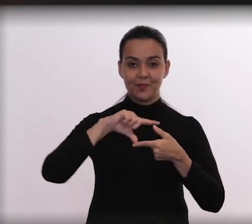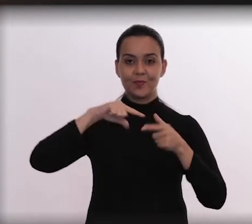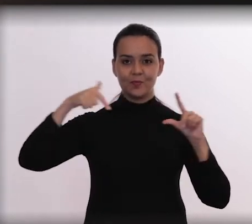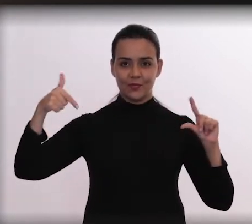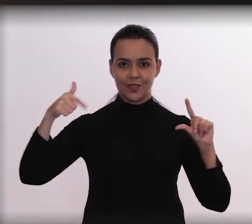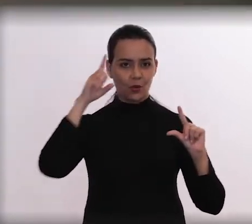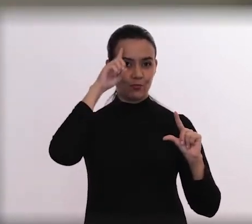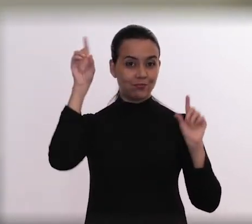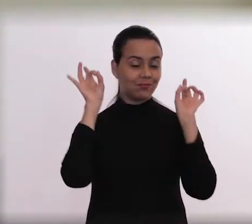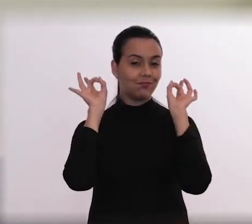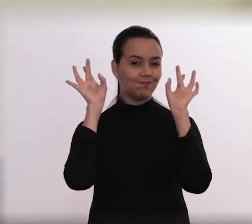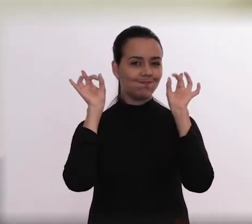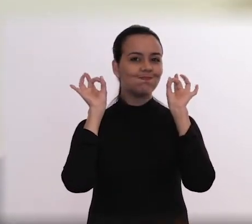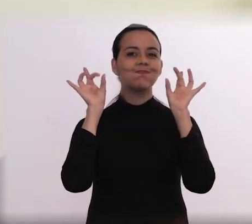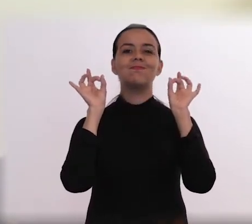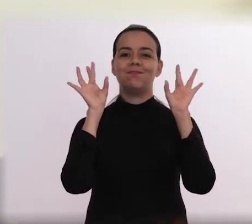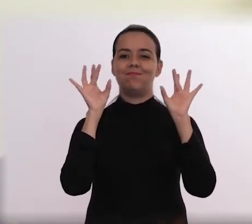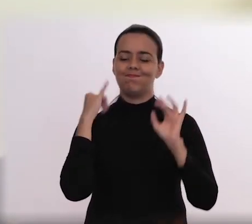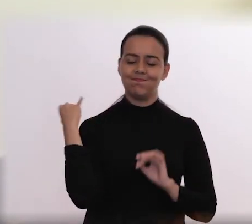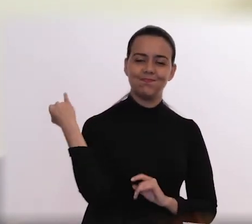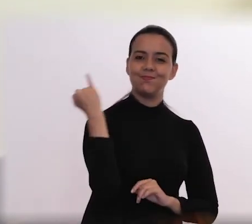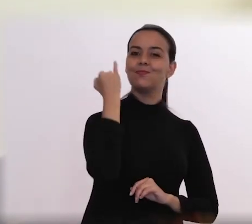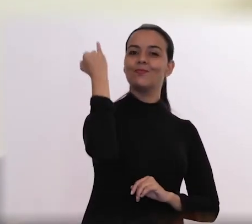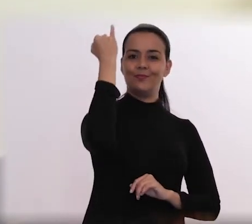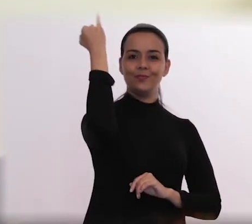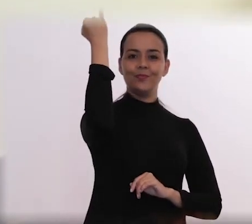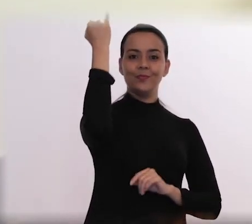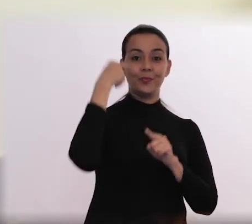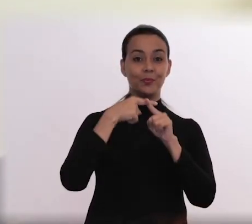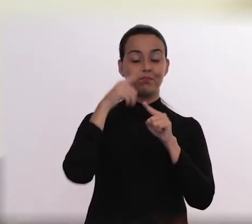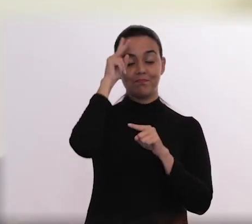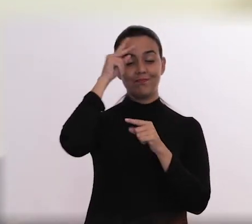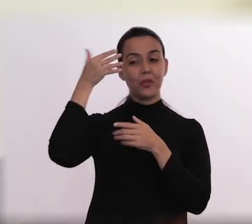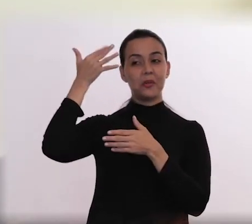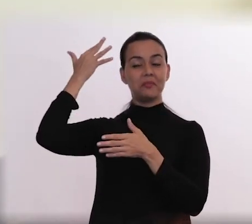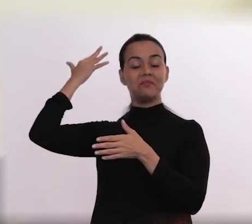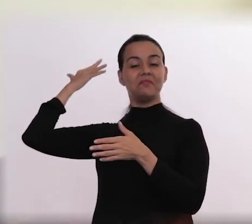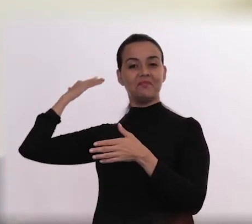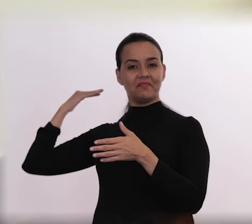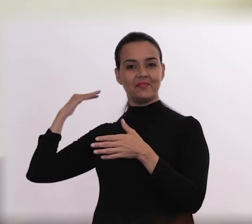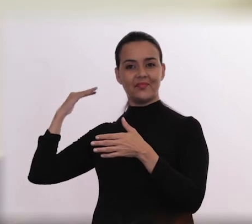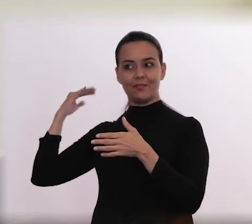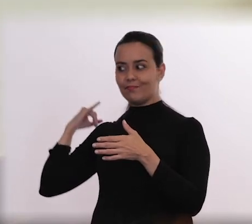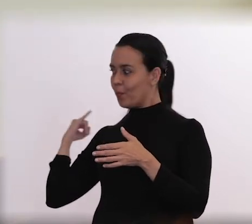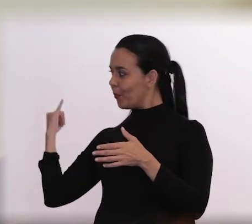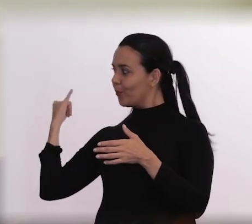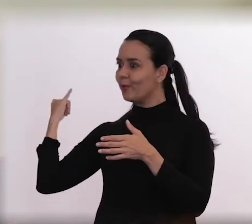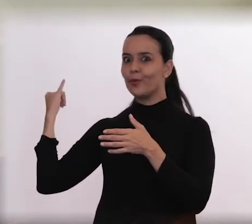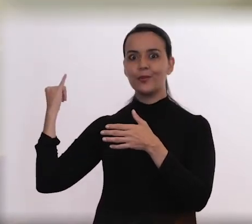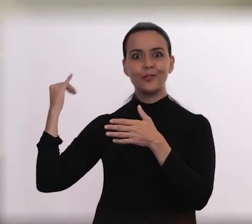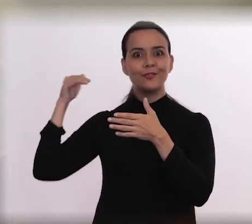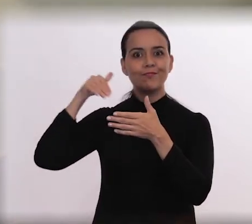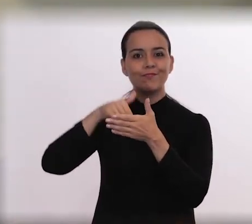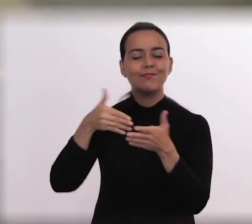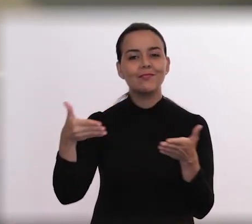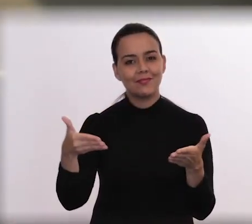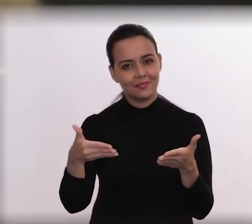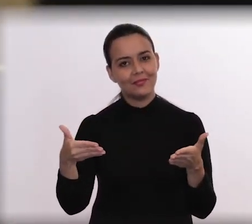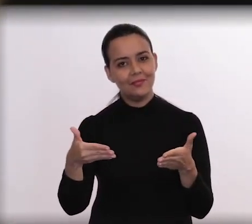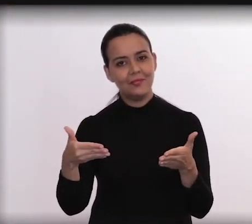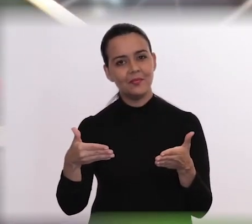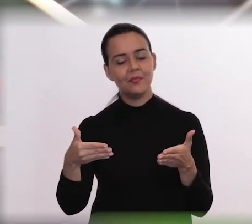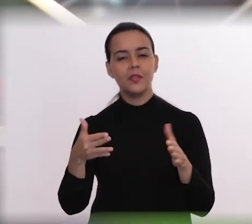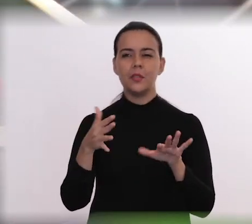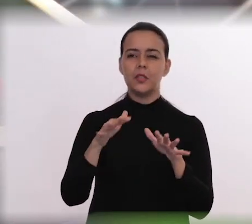data fundamental, como marco fundador dessa história, não é? Sabemos que nesses 100 anos houve, né,